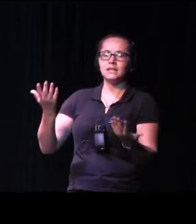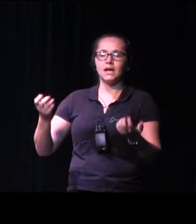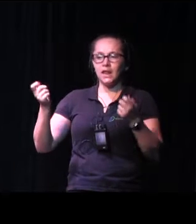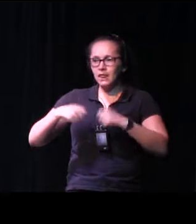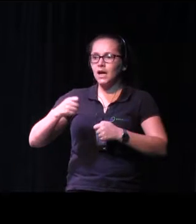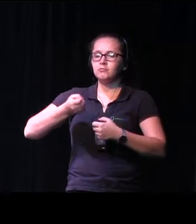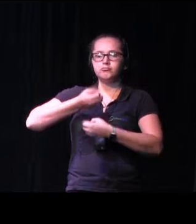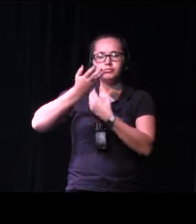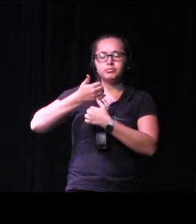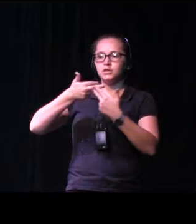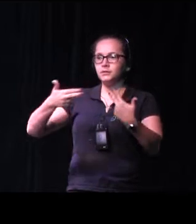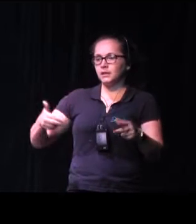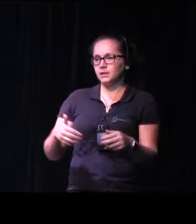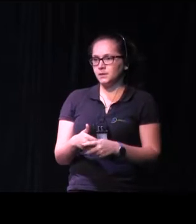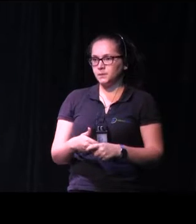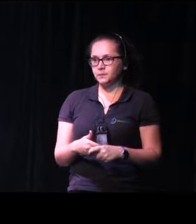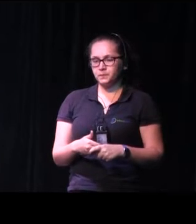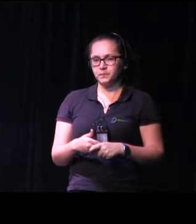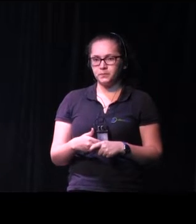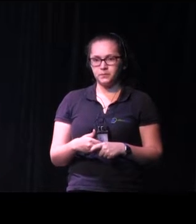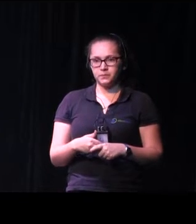de poesia, recitais, etc.